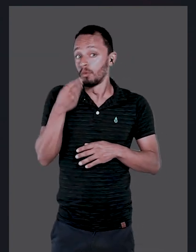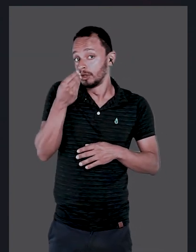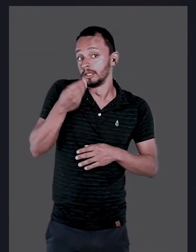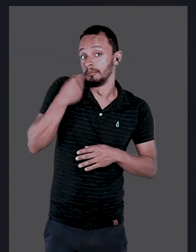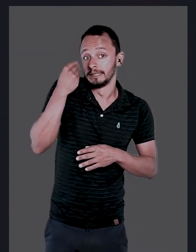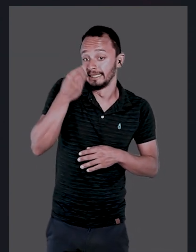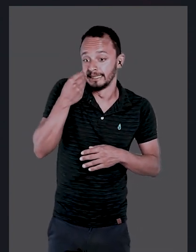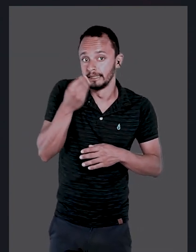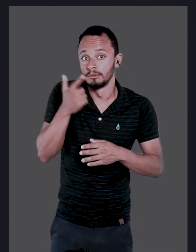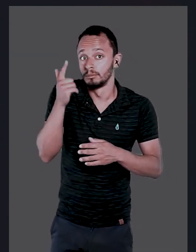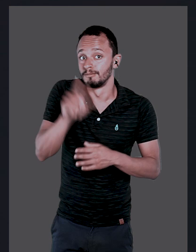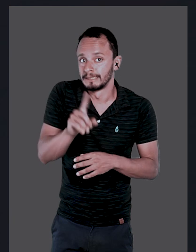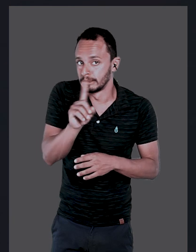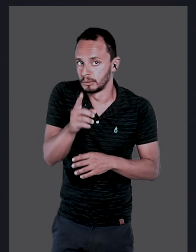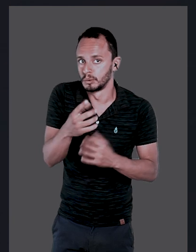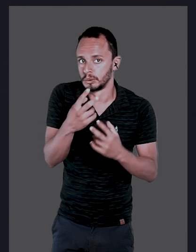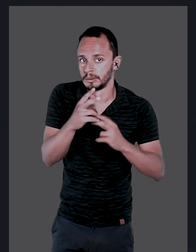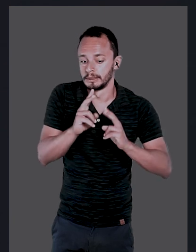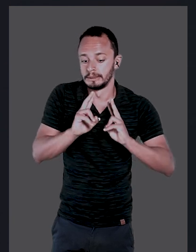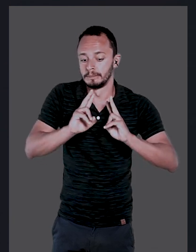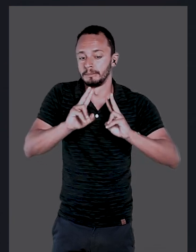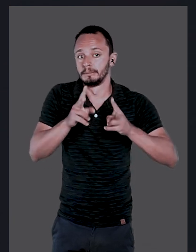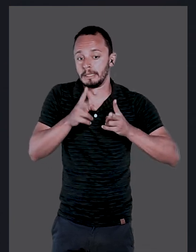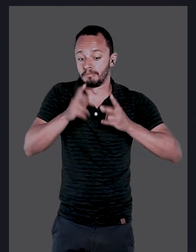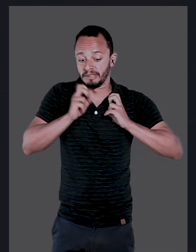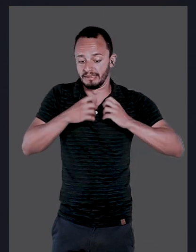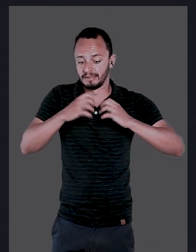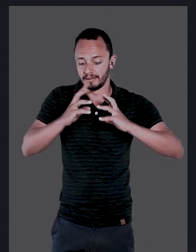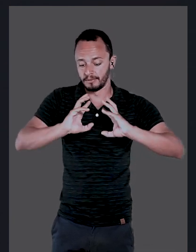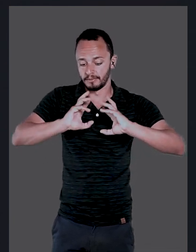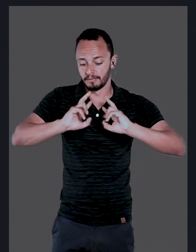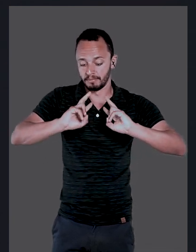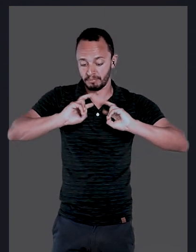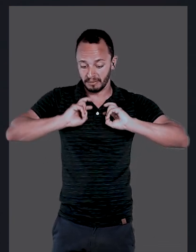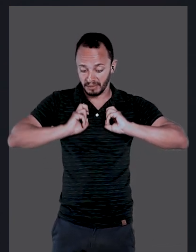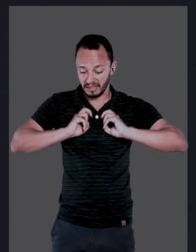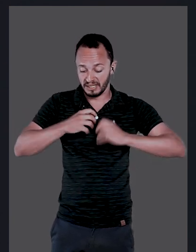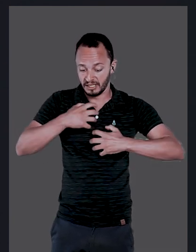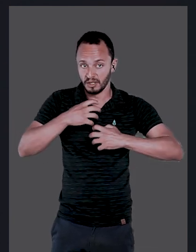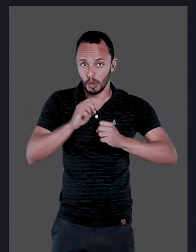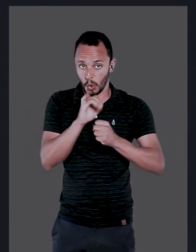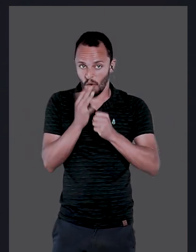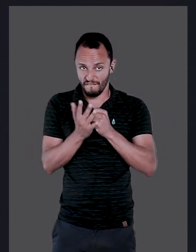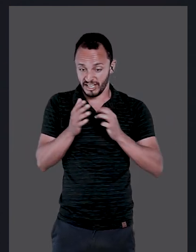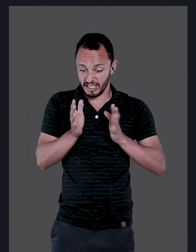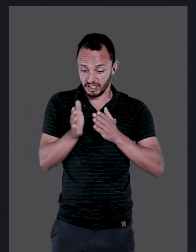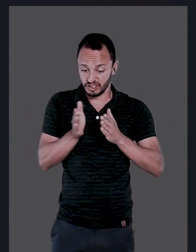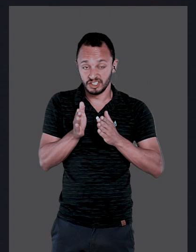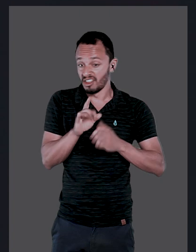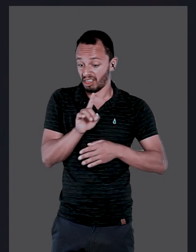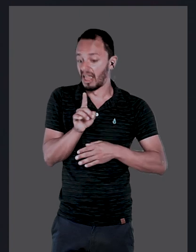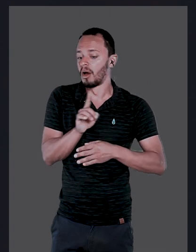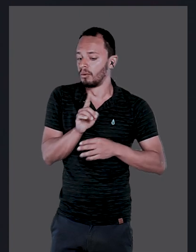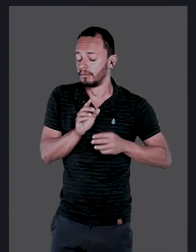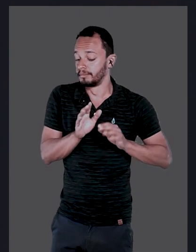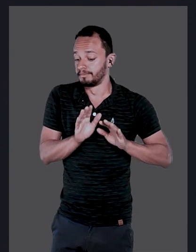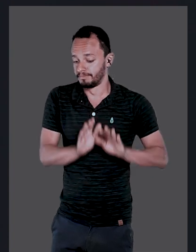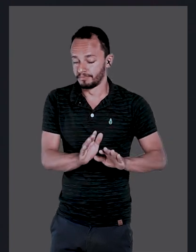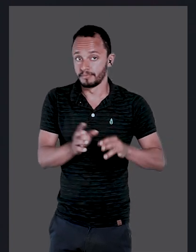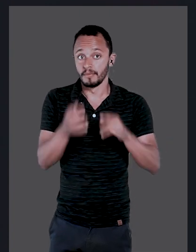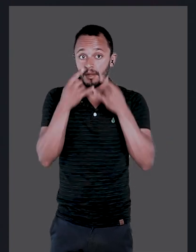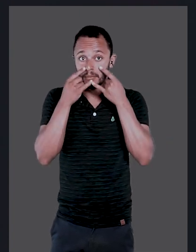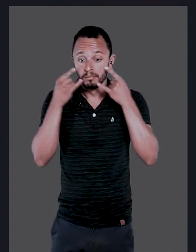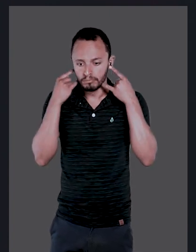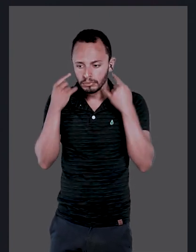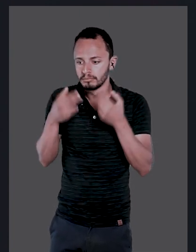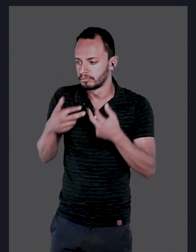causa disso eu pensei assim, eu vou tentar, tanto quanto possível, eu vou tentar não adoecer. E agora que eu estou